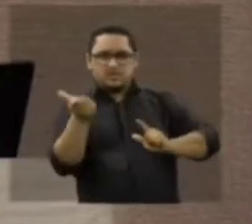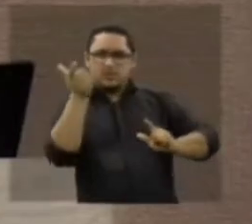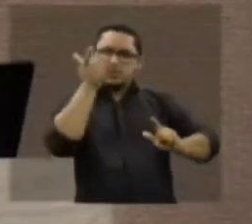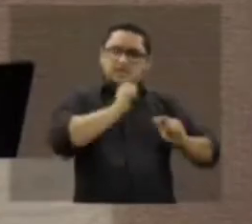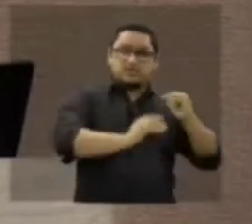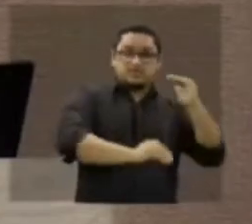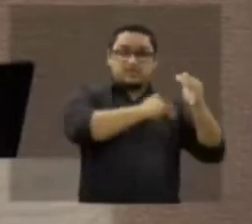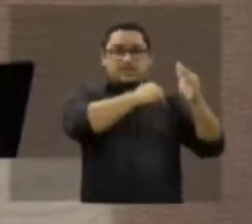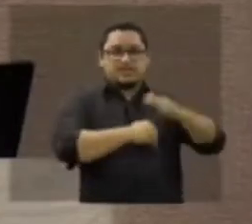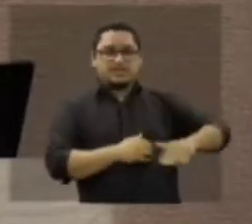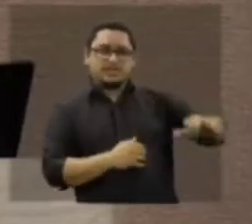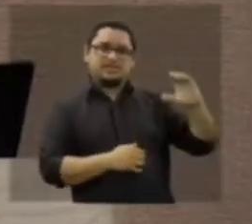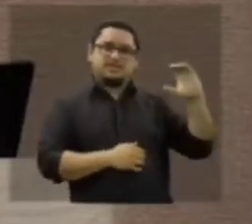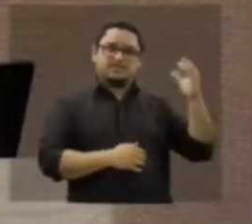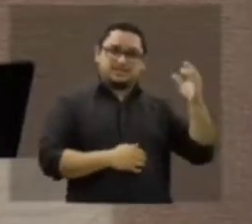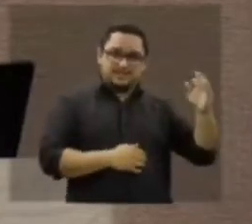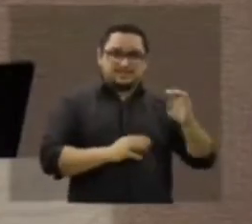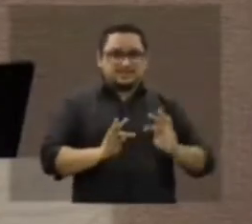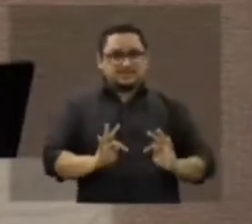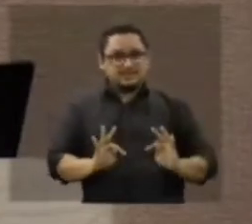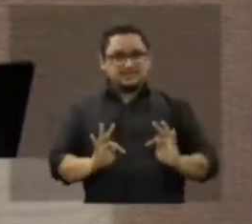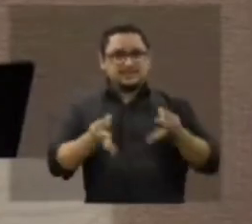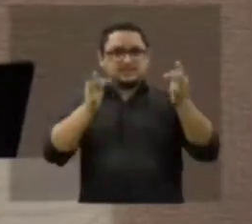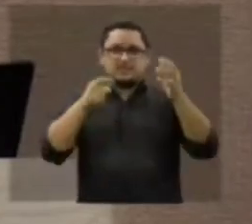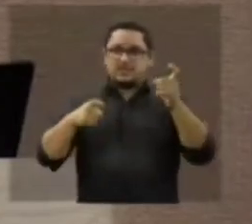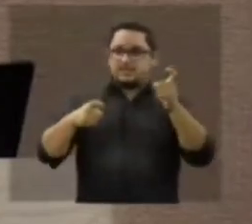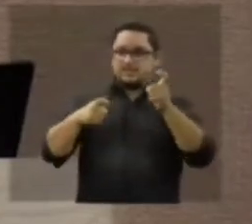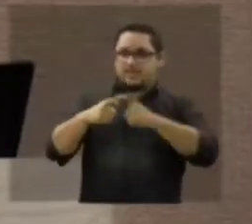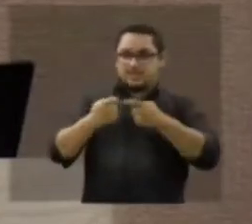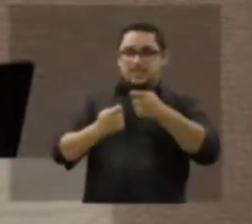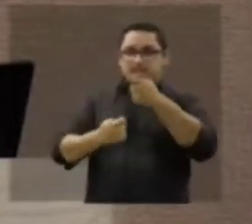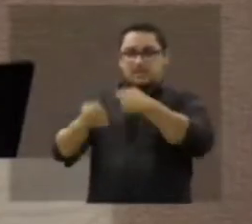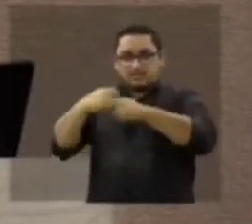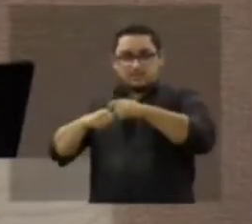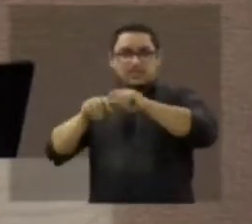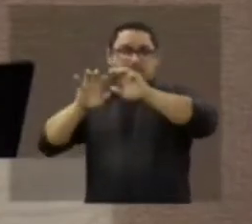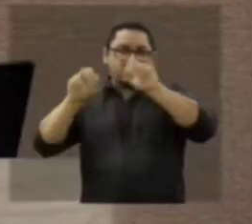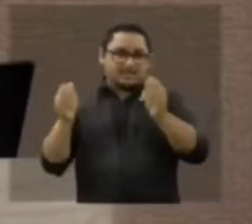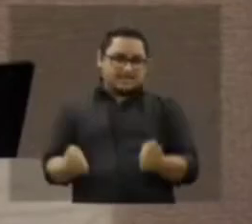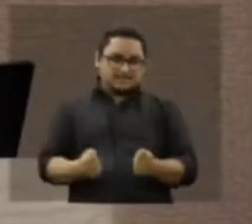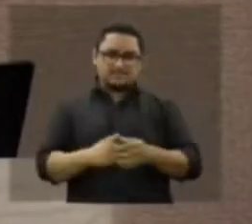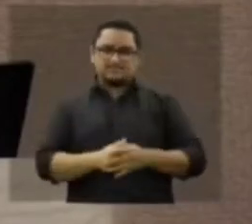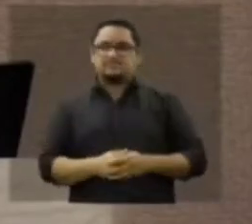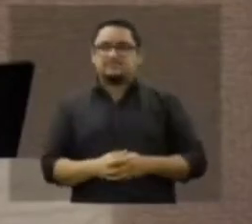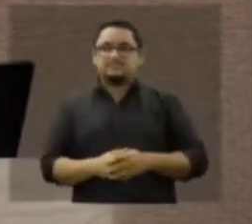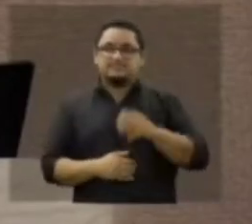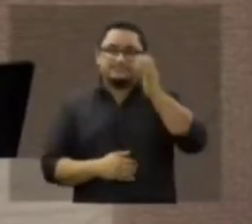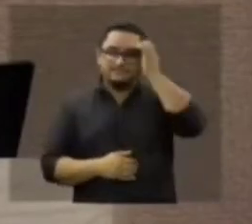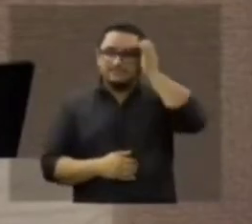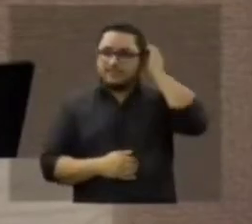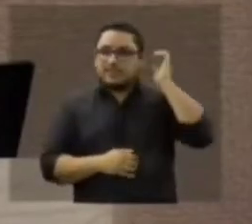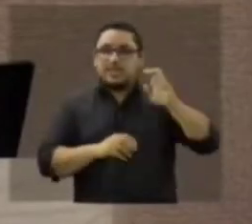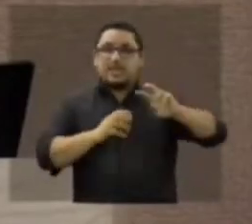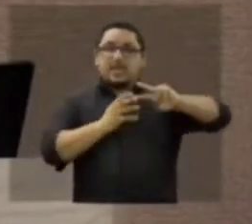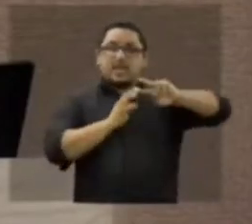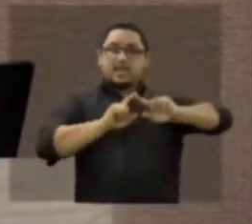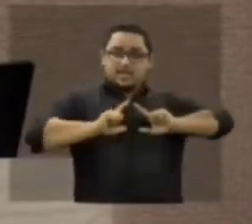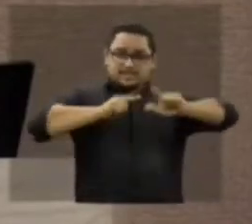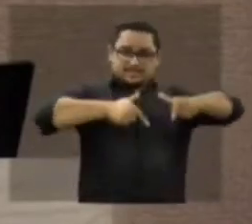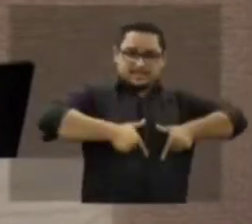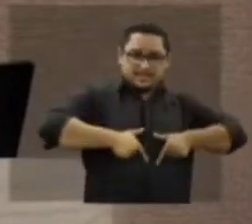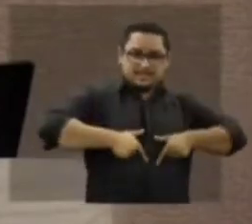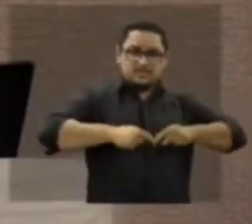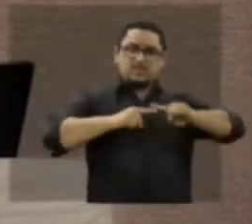nas áreas de ciências tecnologia medicina economia e artes Israel representa o ponto de